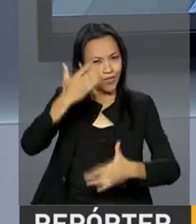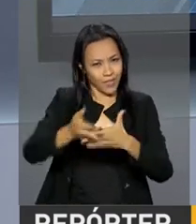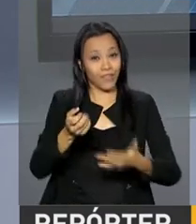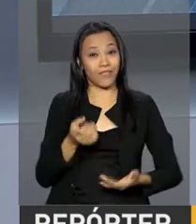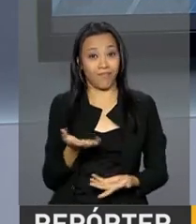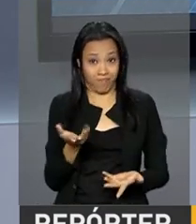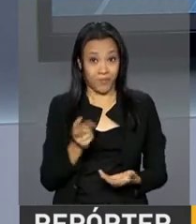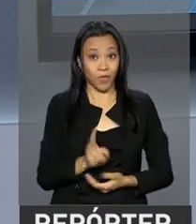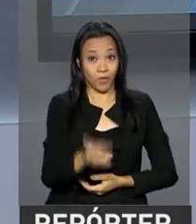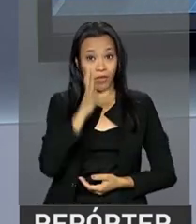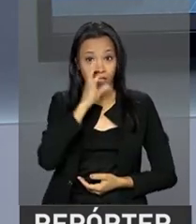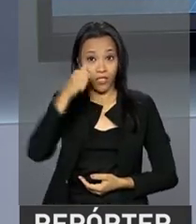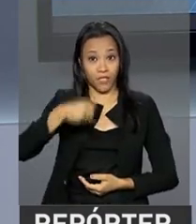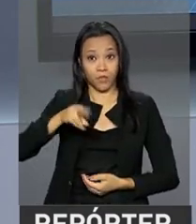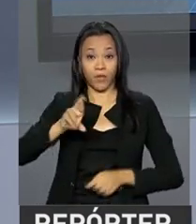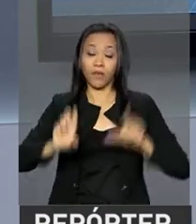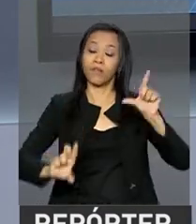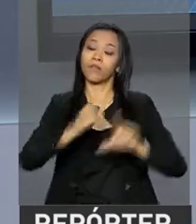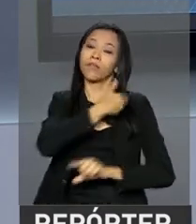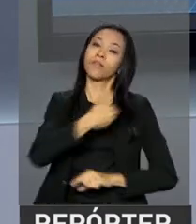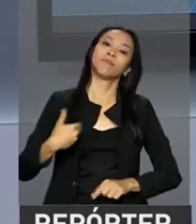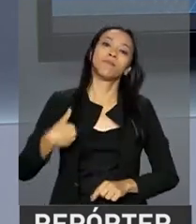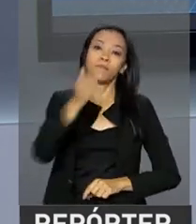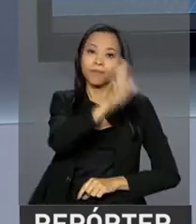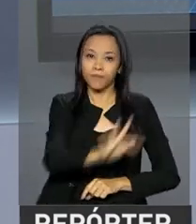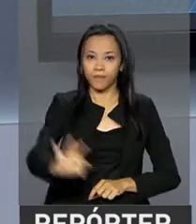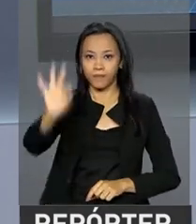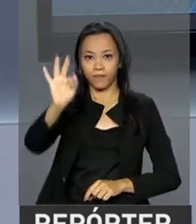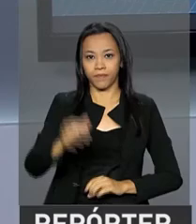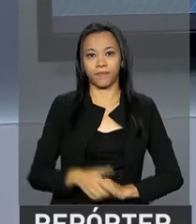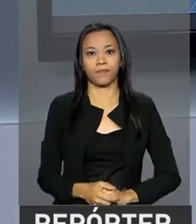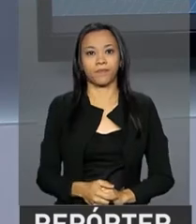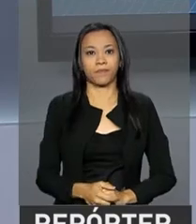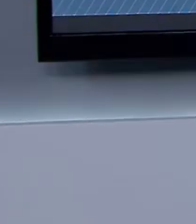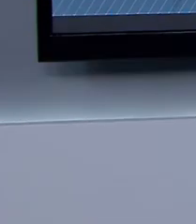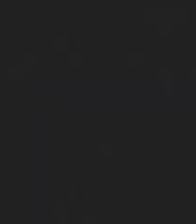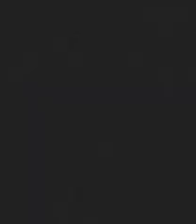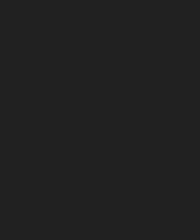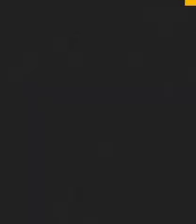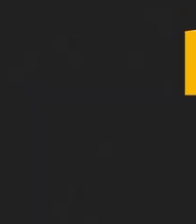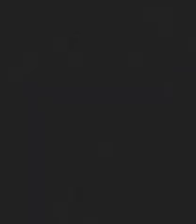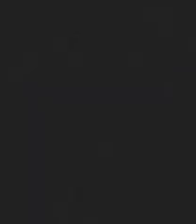redes sociais continue com a gente na nbr a tv do governo federal